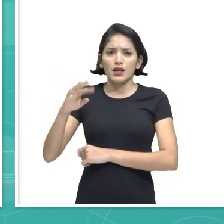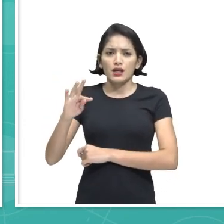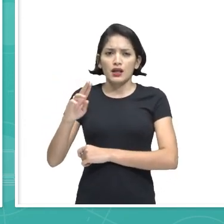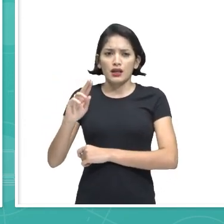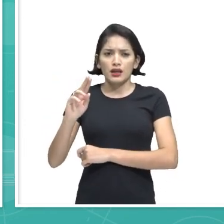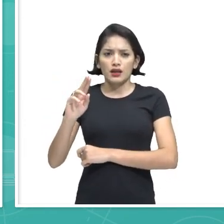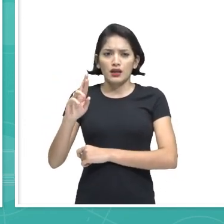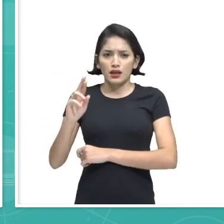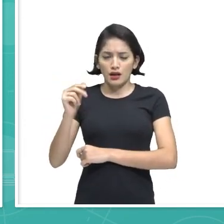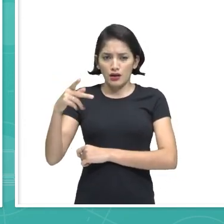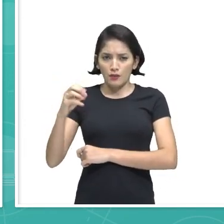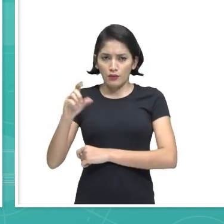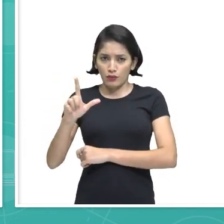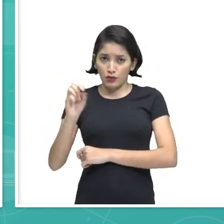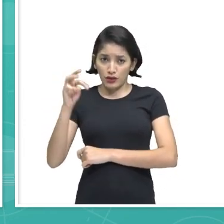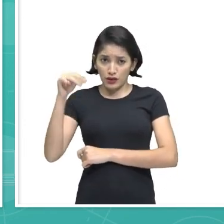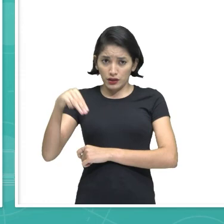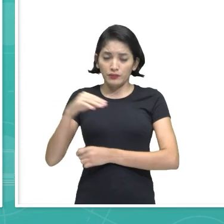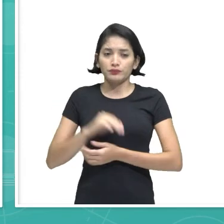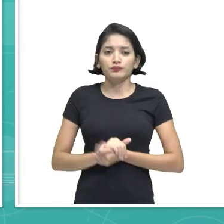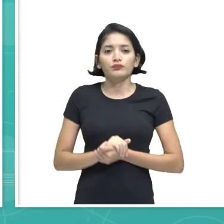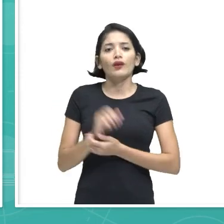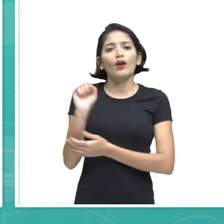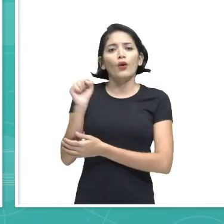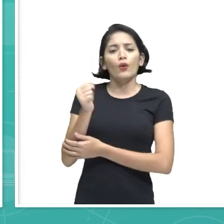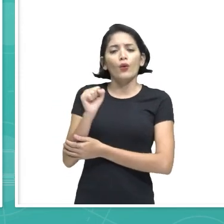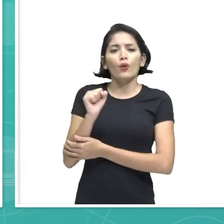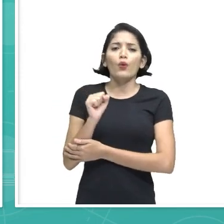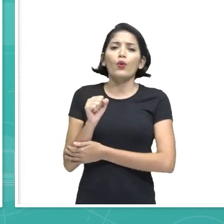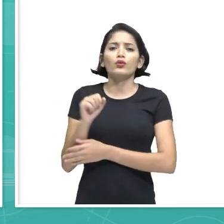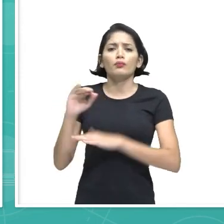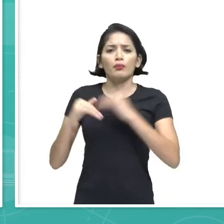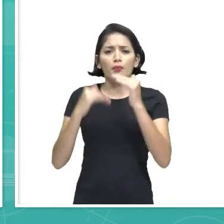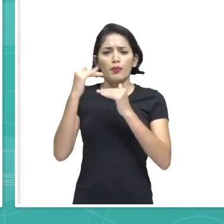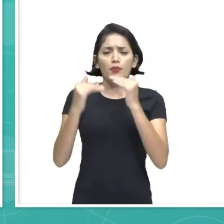jump. 8. Ginástica desenvolvida no mundo circense,